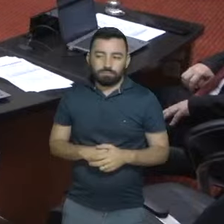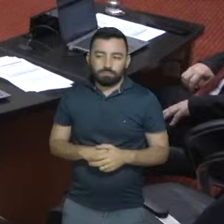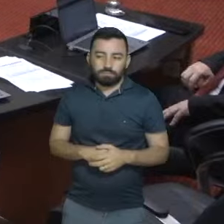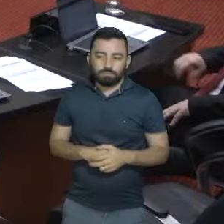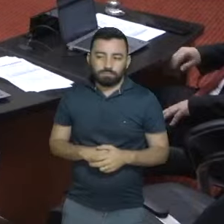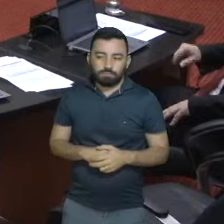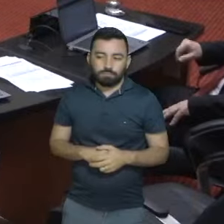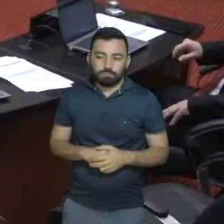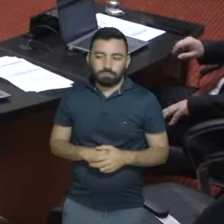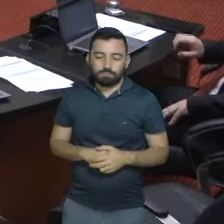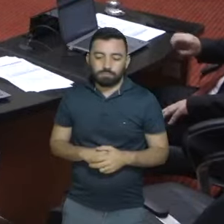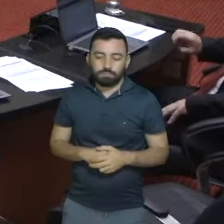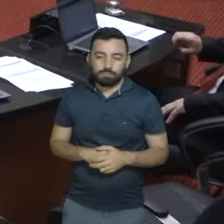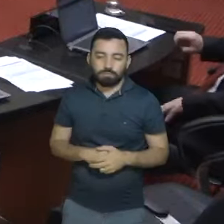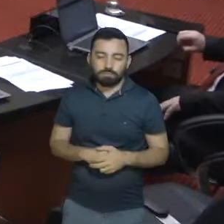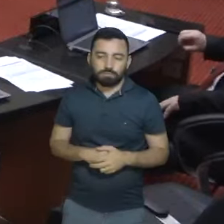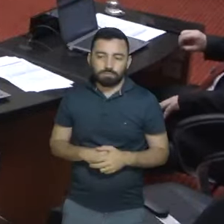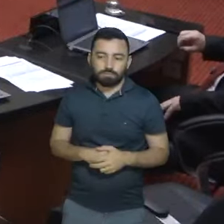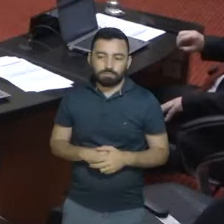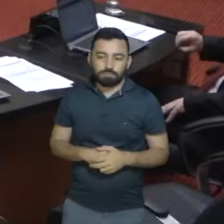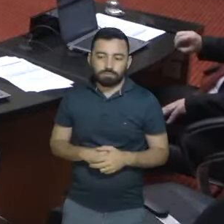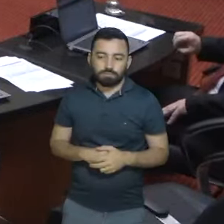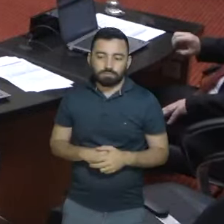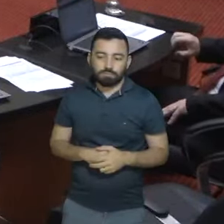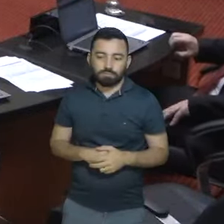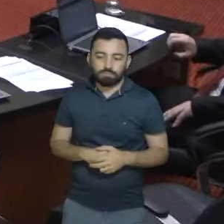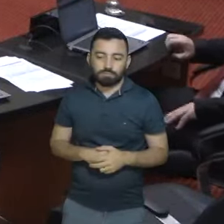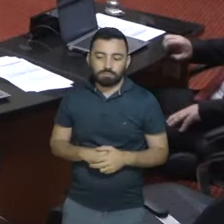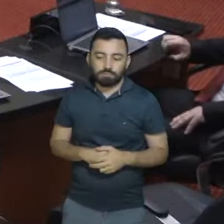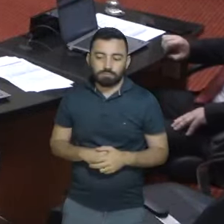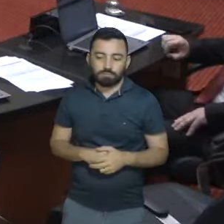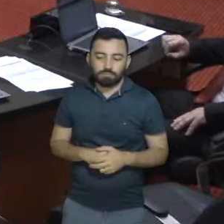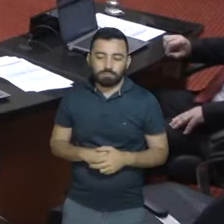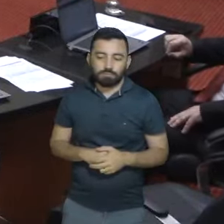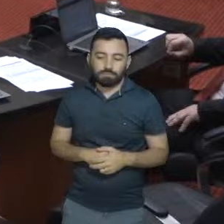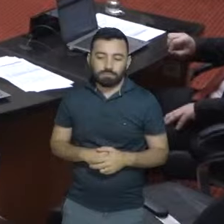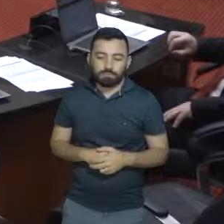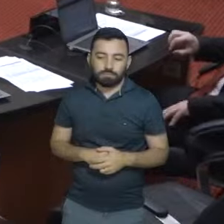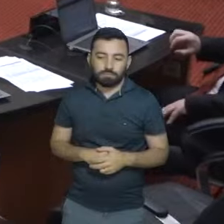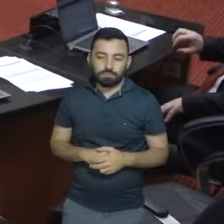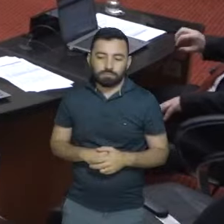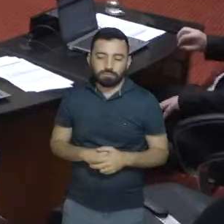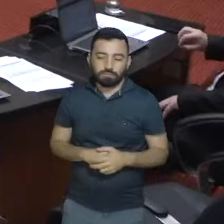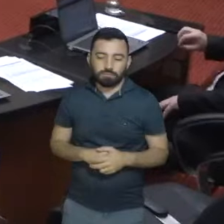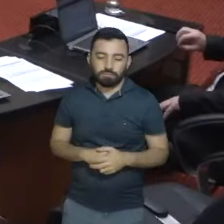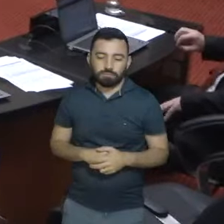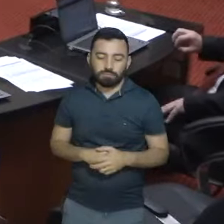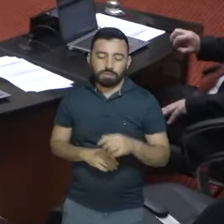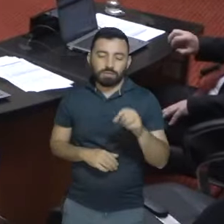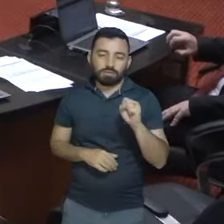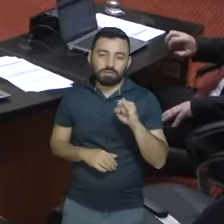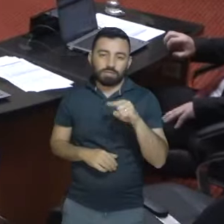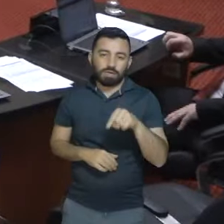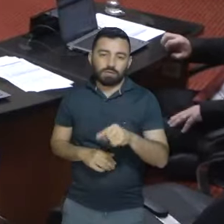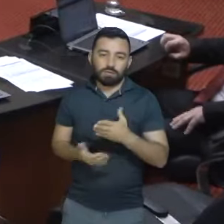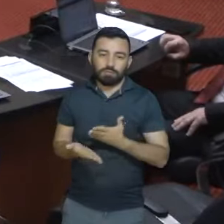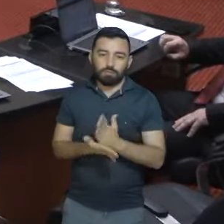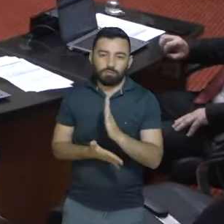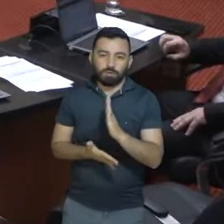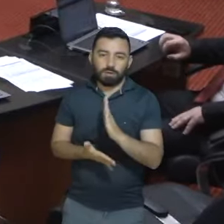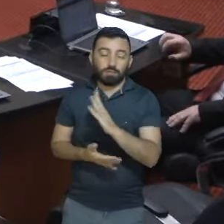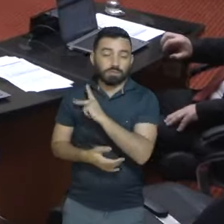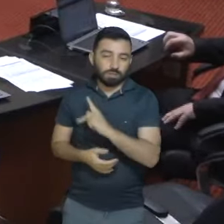Presidente, me permite? Vossa Excelência deputado, foi citado na fala, Camilo, deputado. Deputado Camilo, se esse plenário aprovar e o presidente desejar,